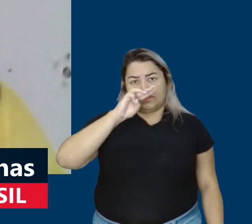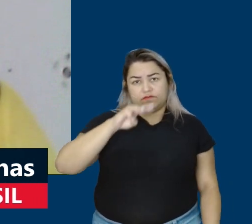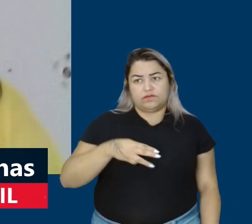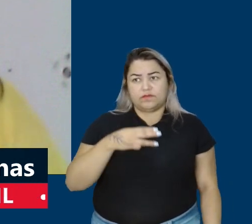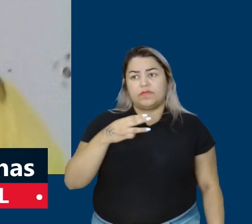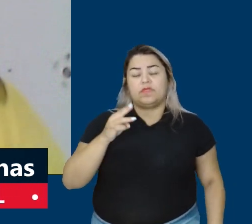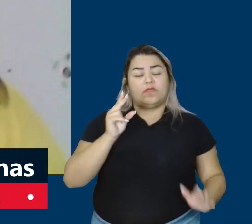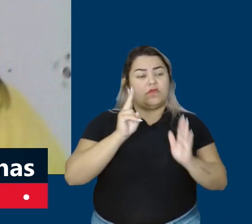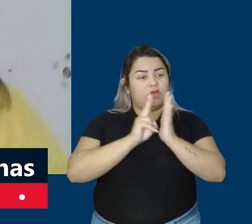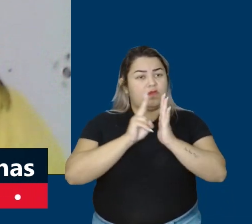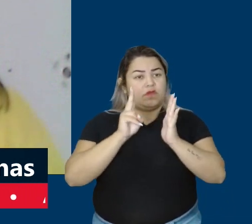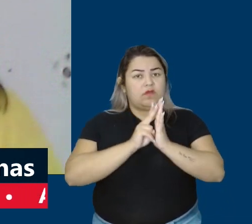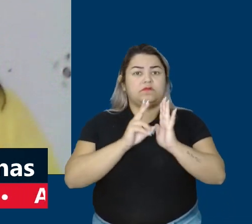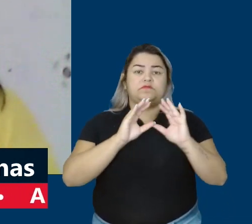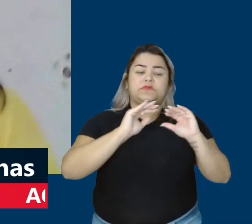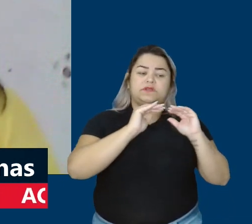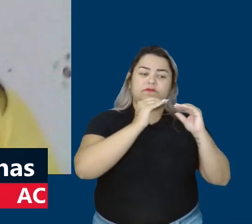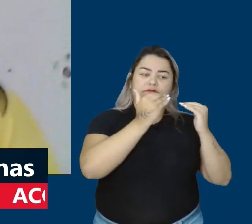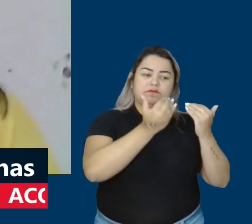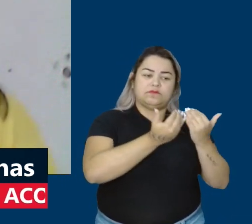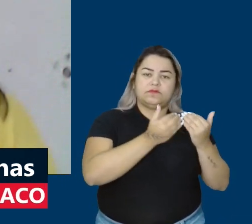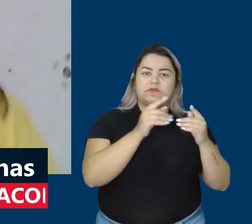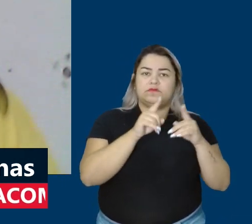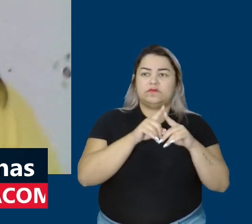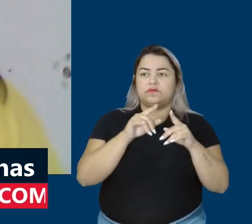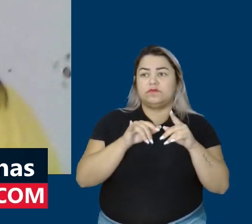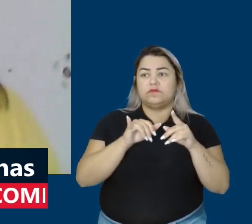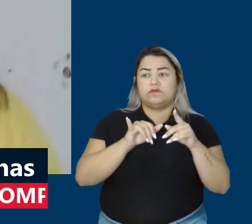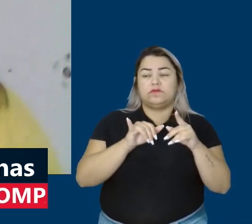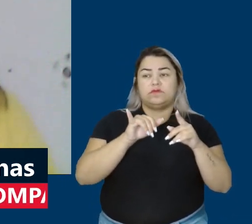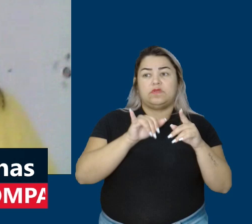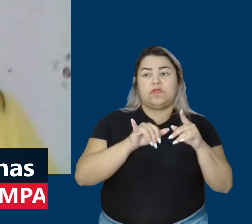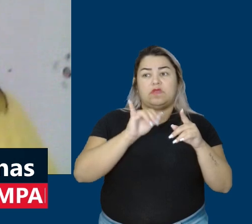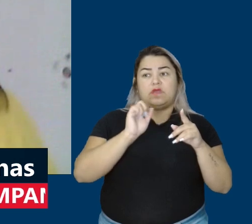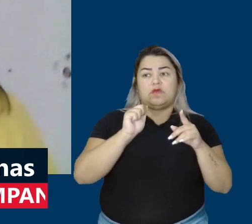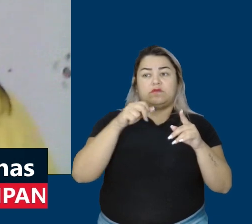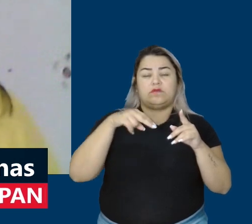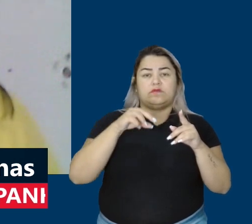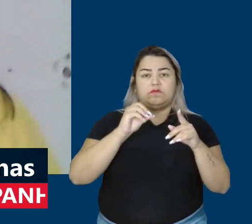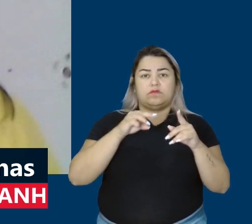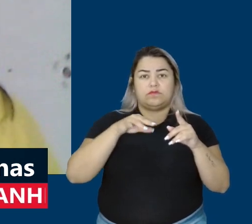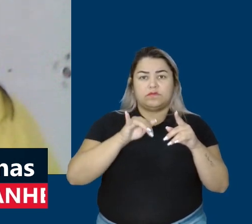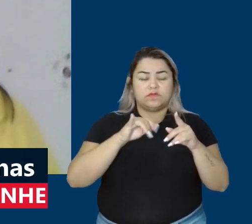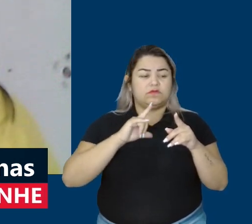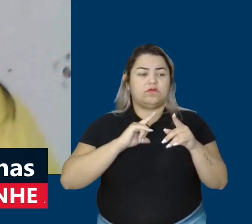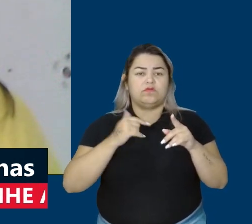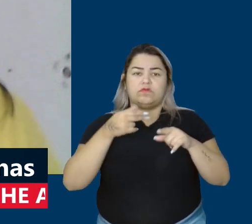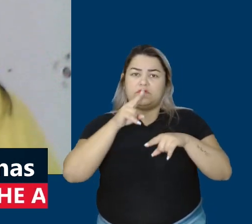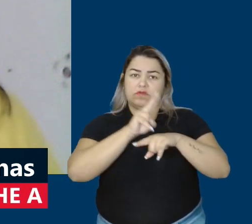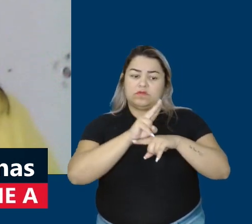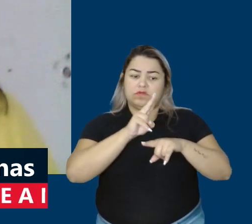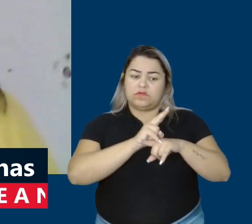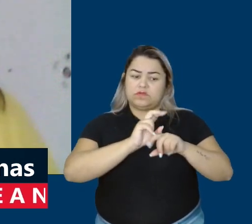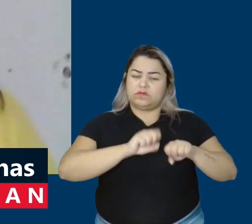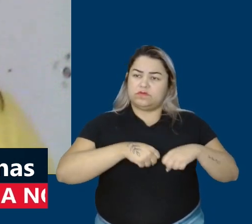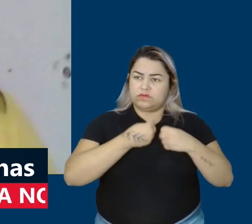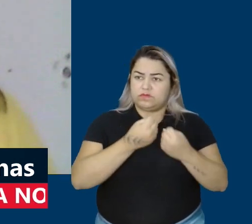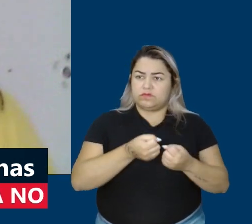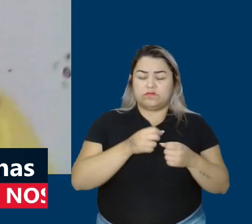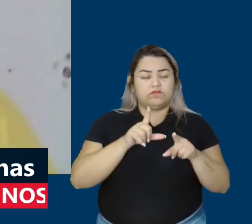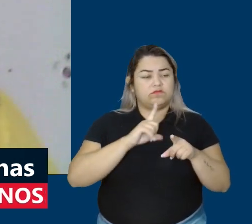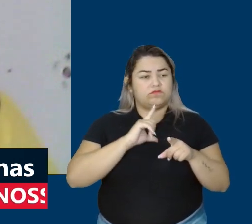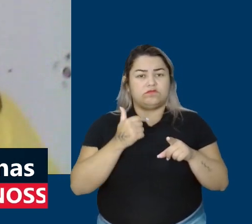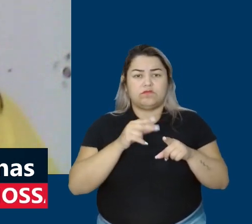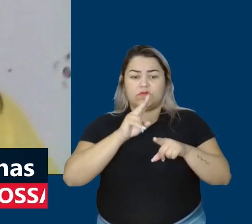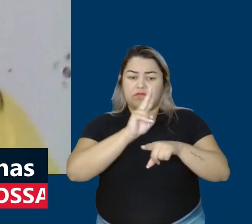indígenas nessas comunidades, né, e os Yanomamis estavam completamente desprotegidos e totalmente